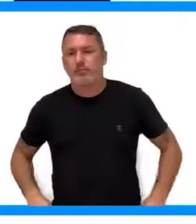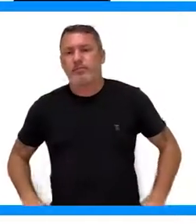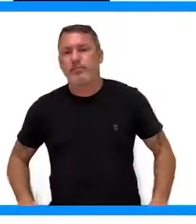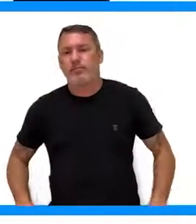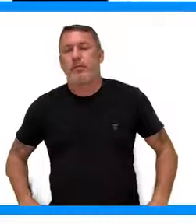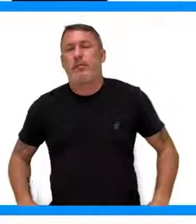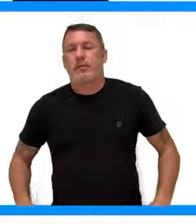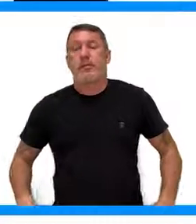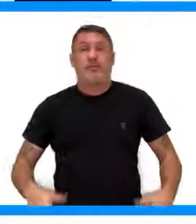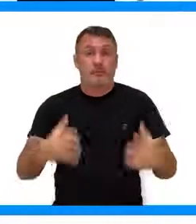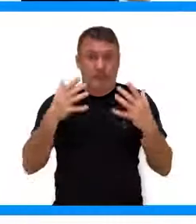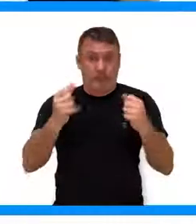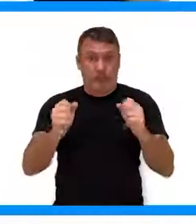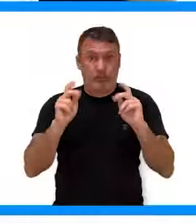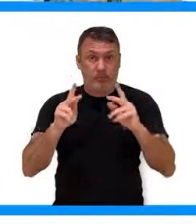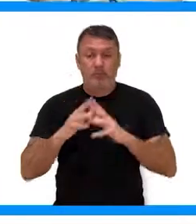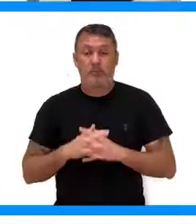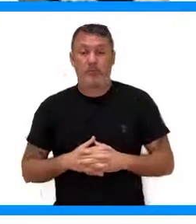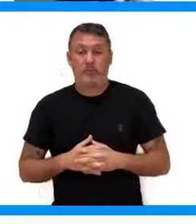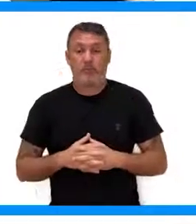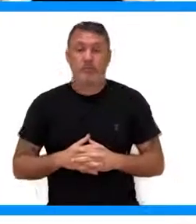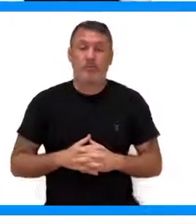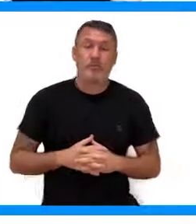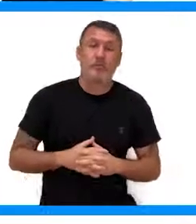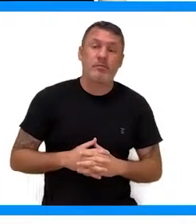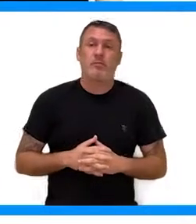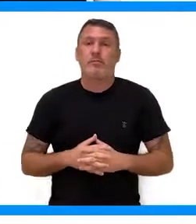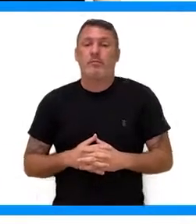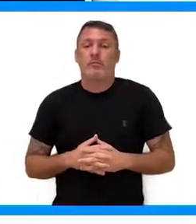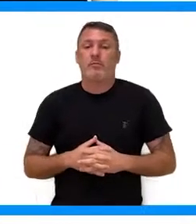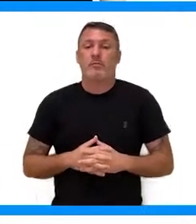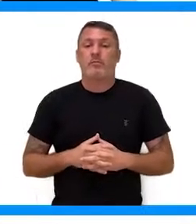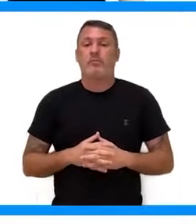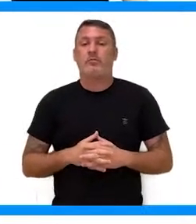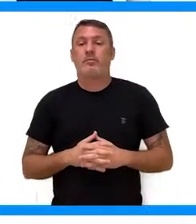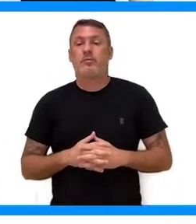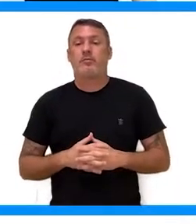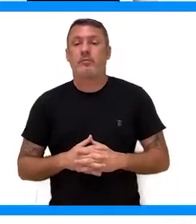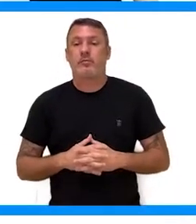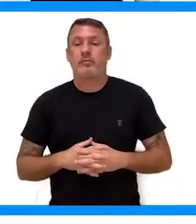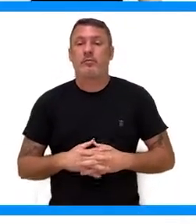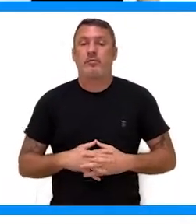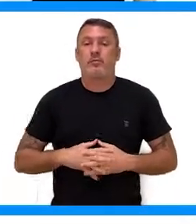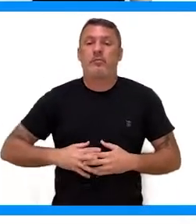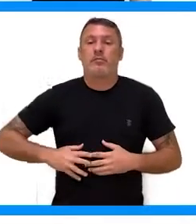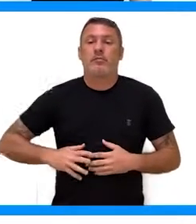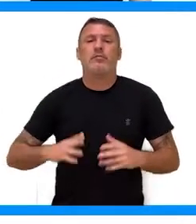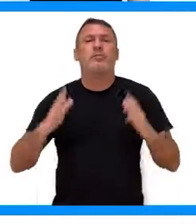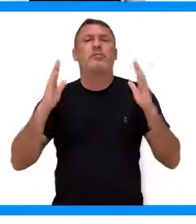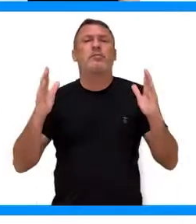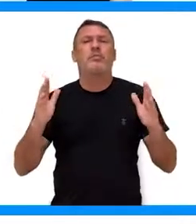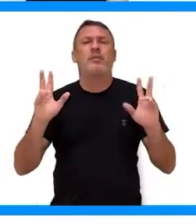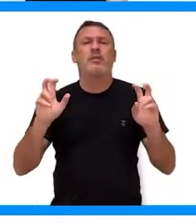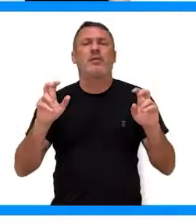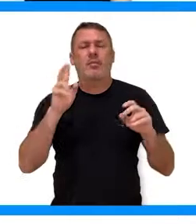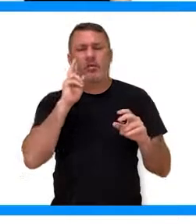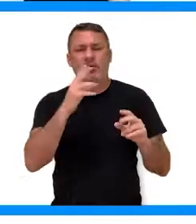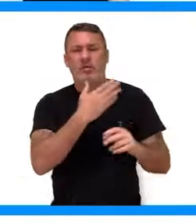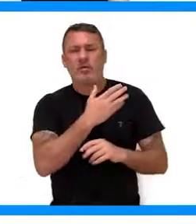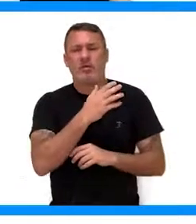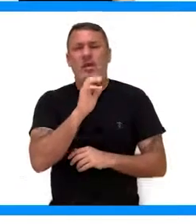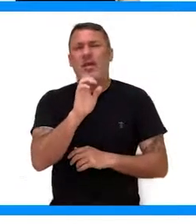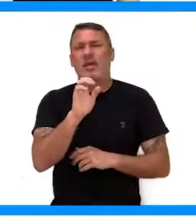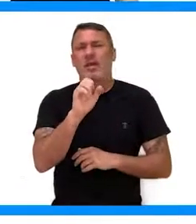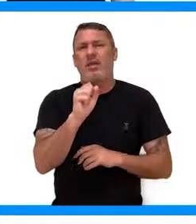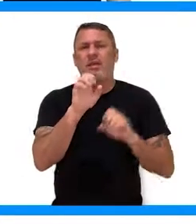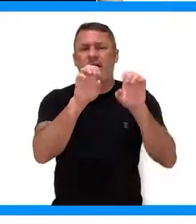diversos. Tudo bem? Olha, vamos lá, meus queridos. Bom, o que é uma estrutura